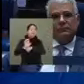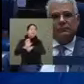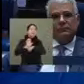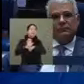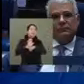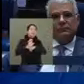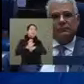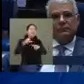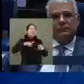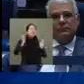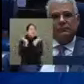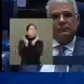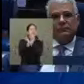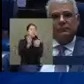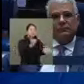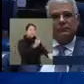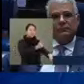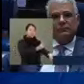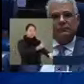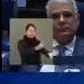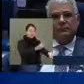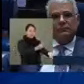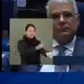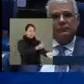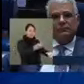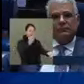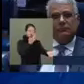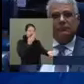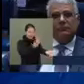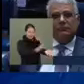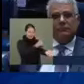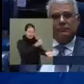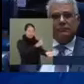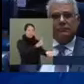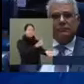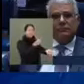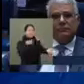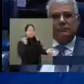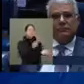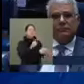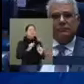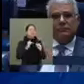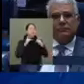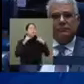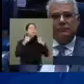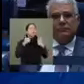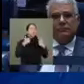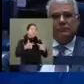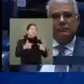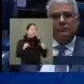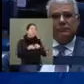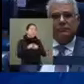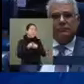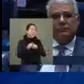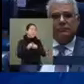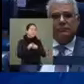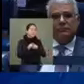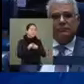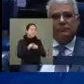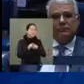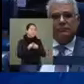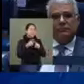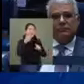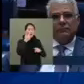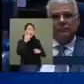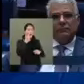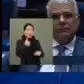anos, em dois municípios, e este ano para mais três municípios. Eu penso que no Tocantins você marcaria mais